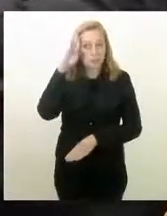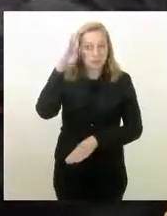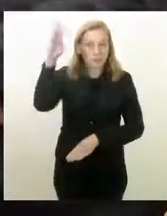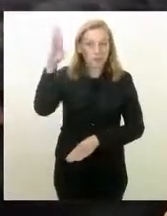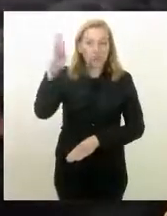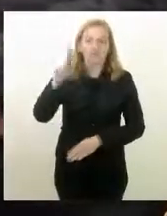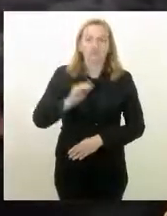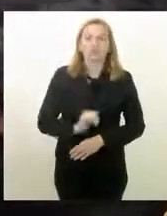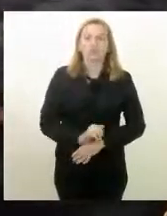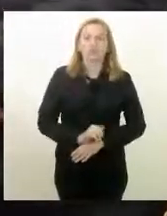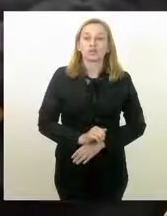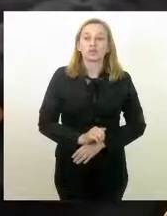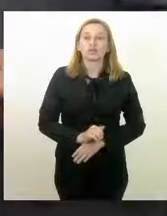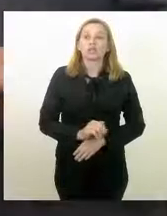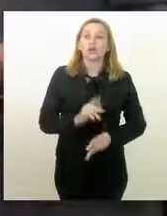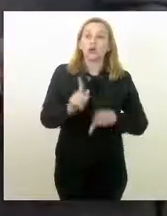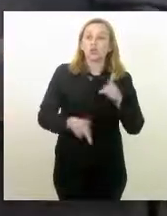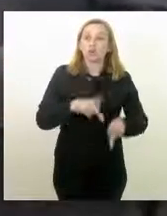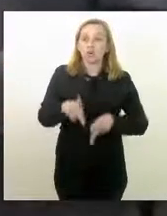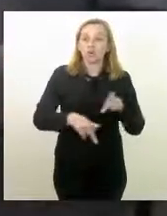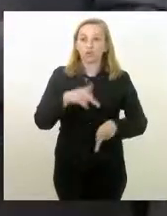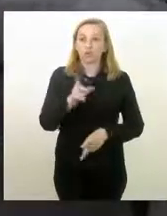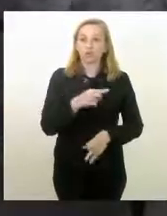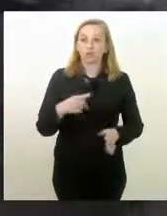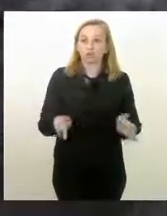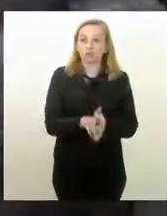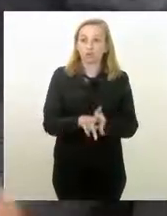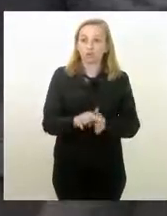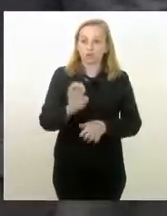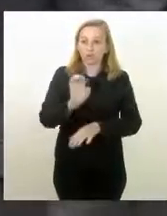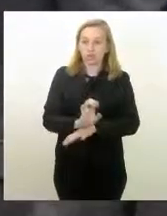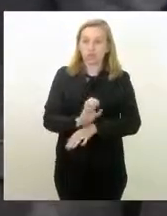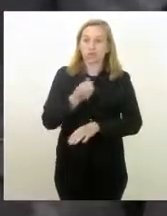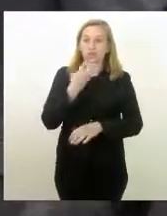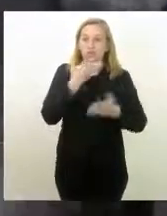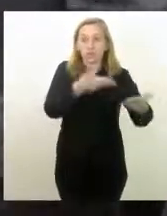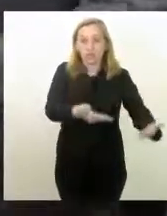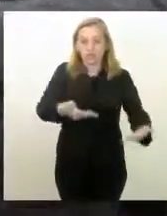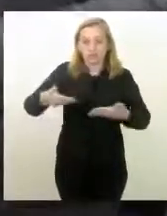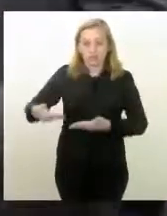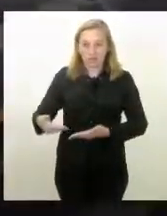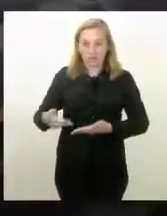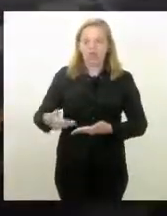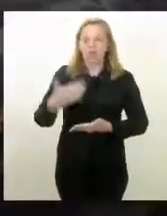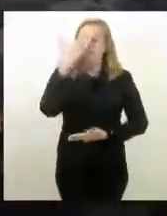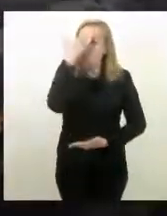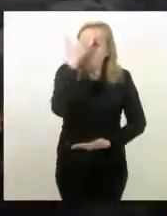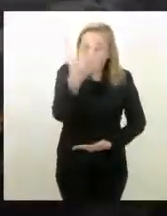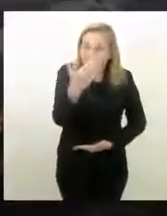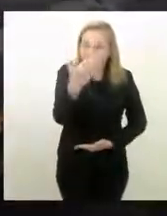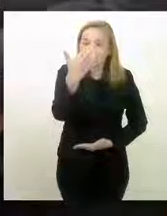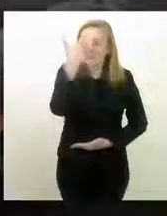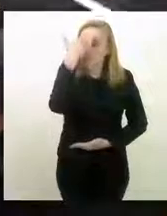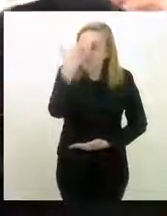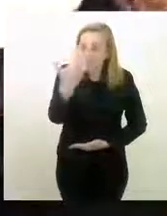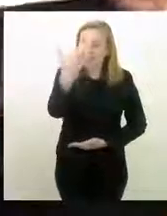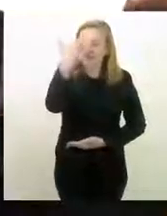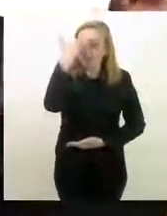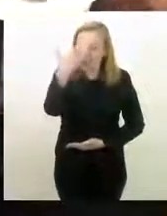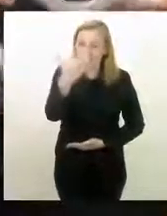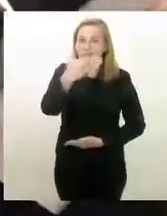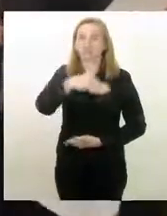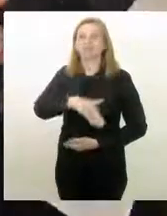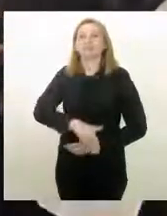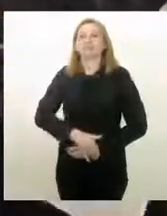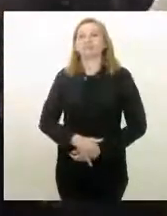principalmente aos cidadãos do nosso Estado. Sejam todos bem-vindos. Muito, muito, muito